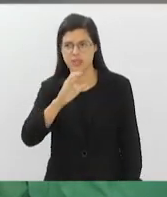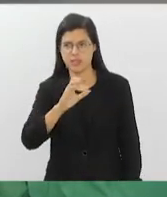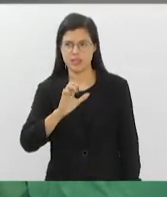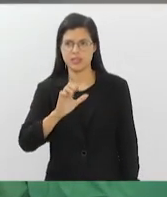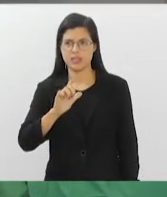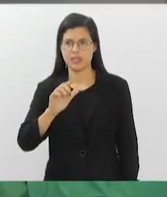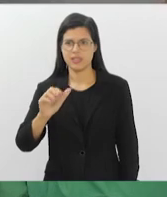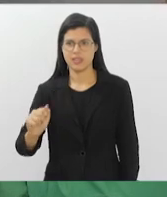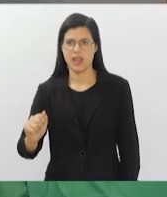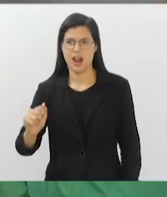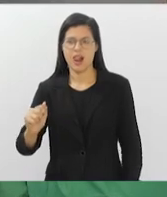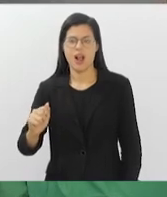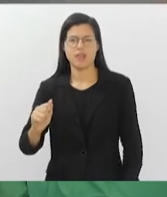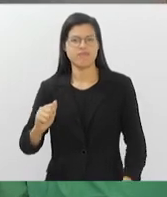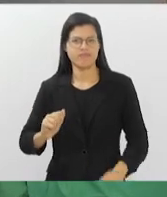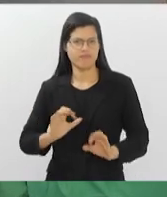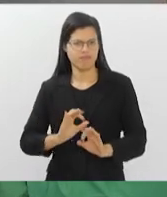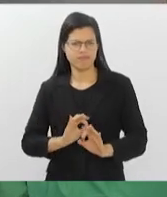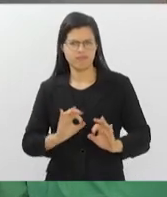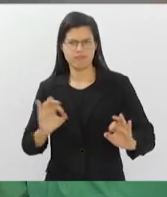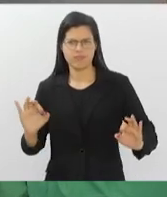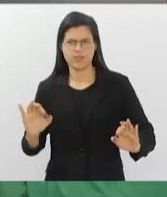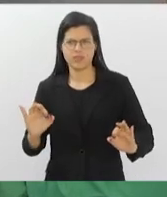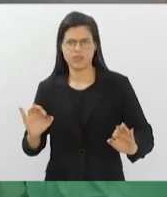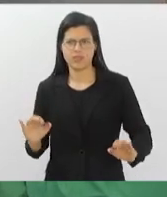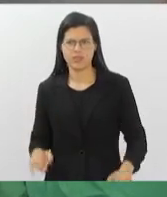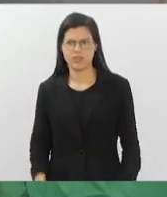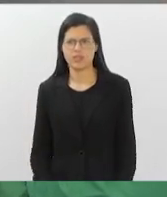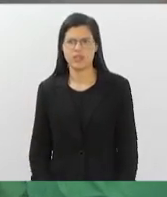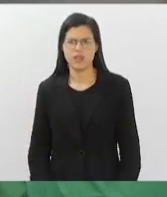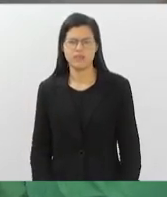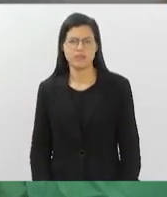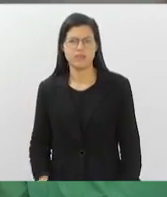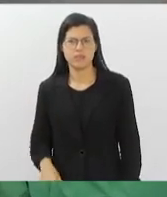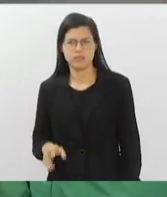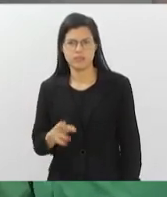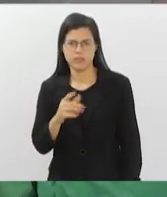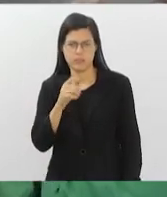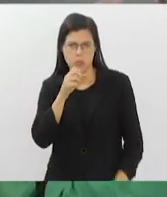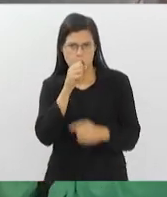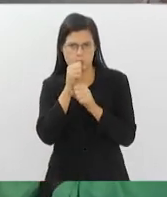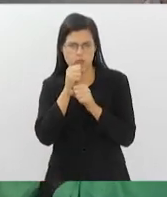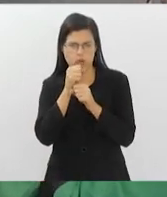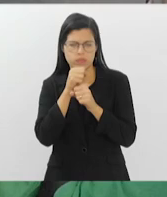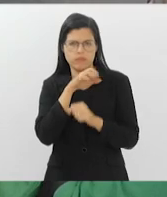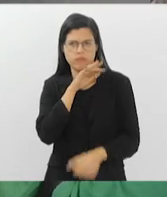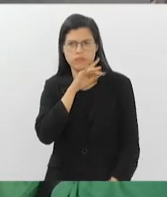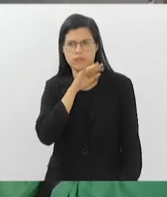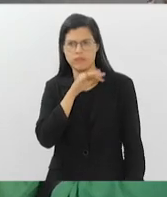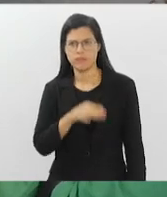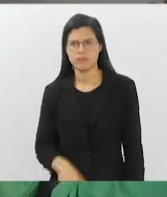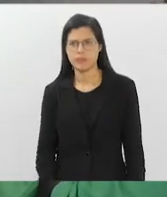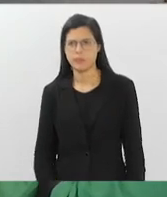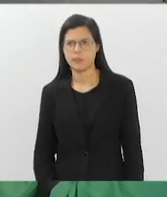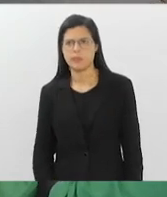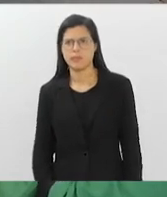ofusca. Que tá não som. Constate, porque a realidade está sem som, diária, a deputada Célia. Pode ver para mim, por favor? Está tá sem som o microfone da deputada dois.